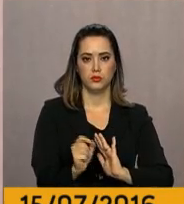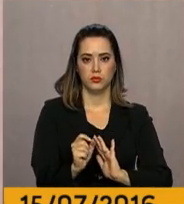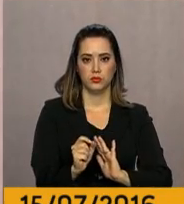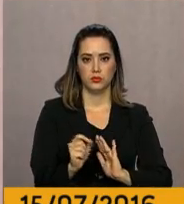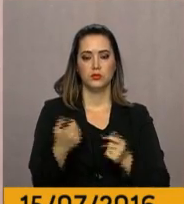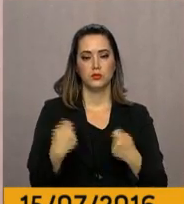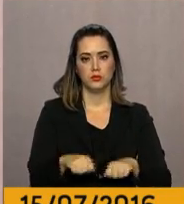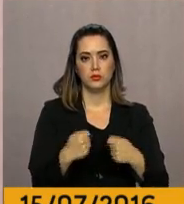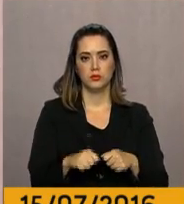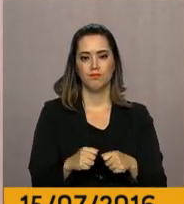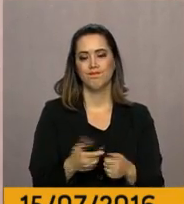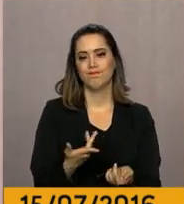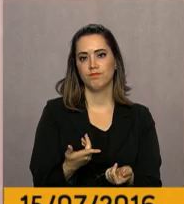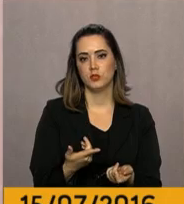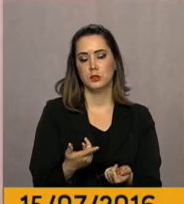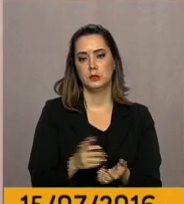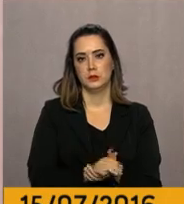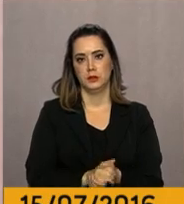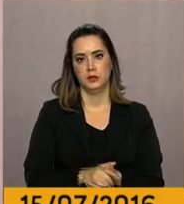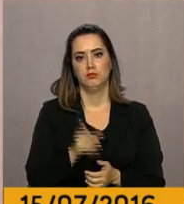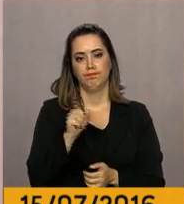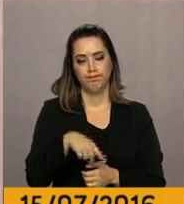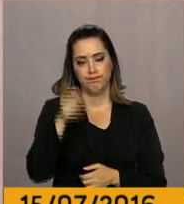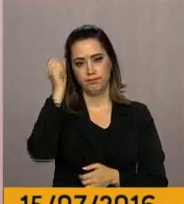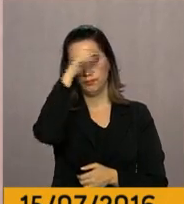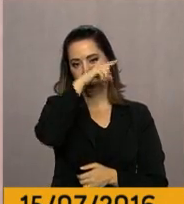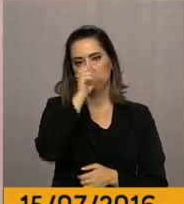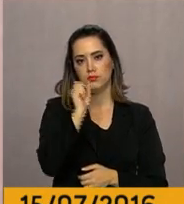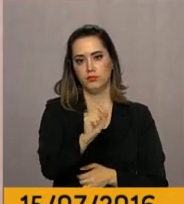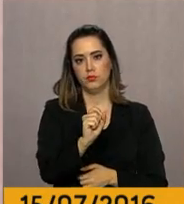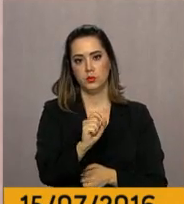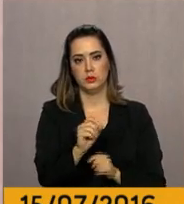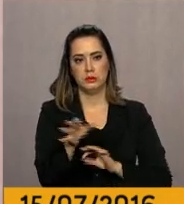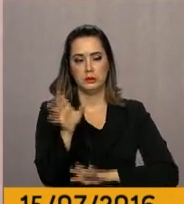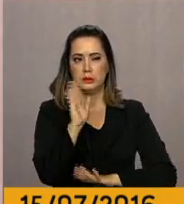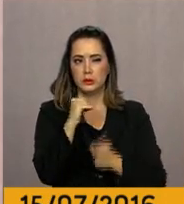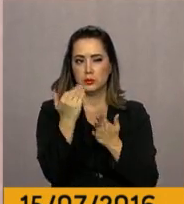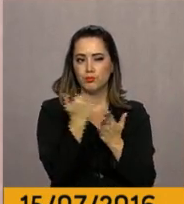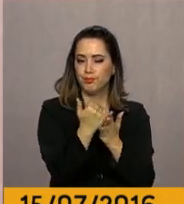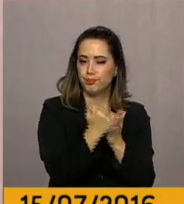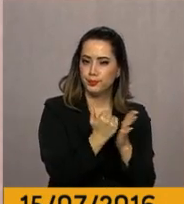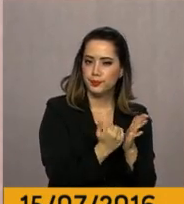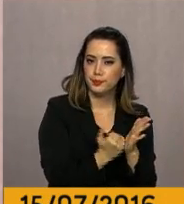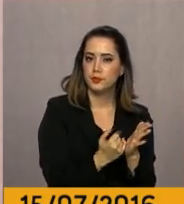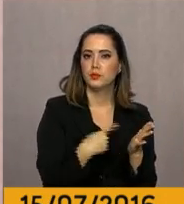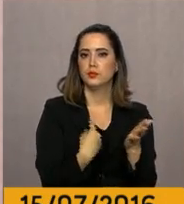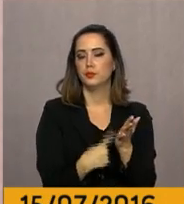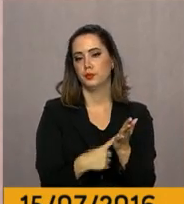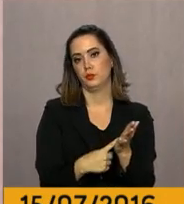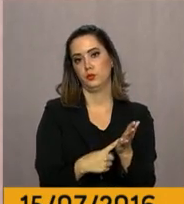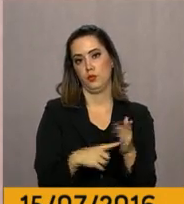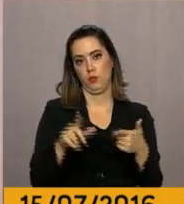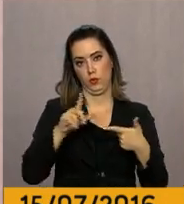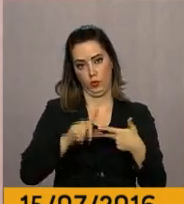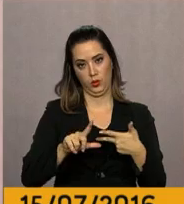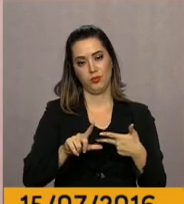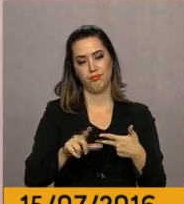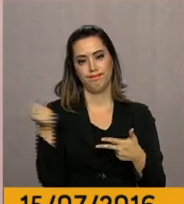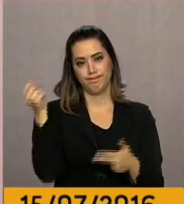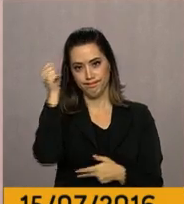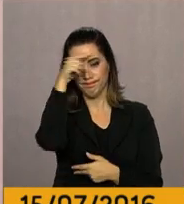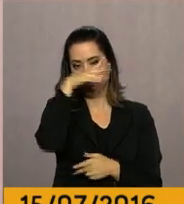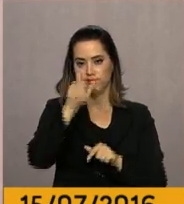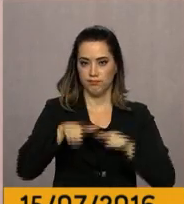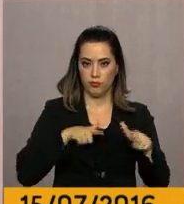suplementação orçamentária, está realmente bastante comprometido do ponto de vista de agenda no Legislativo. E aí,